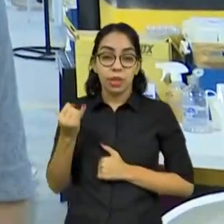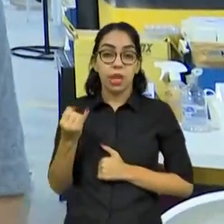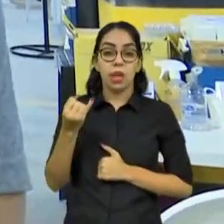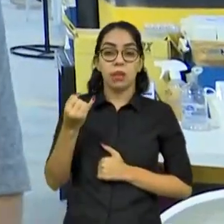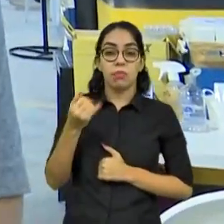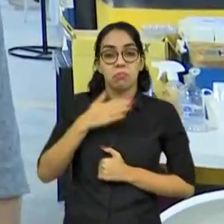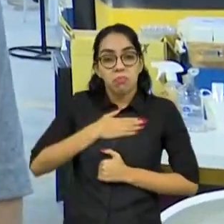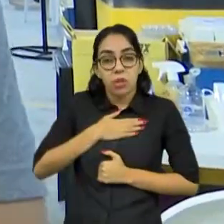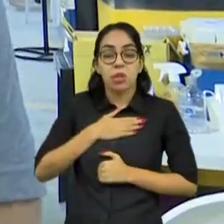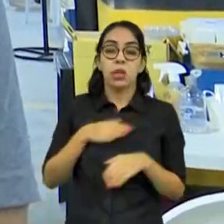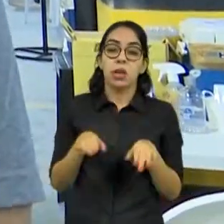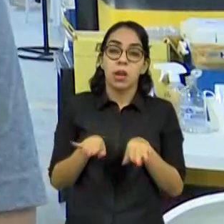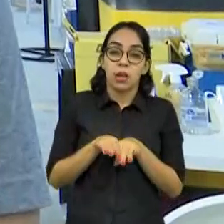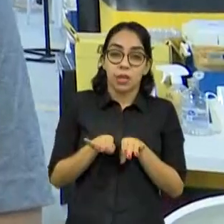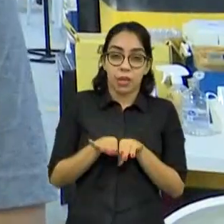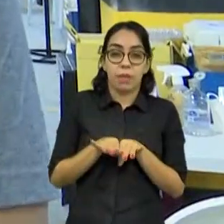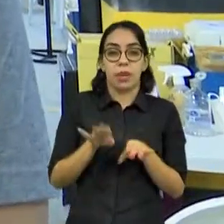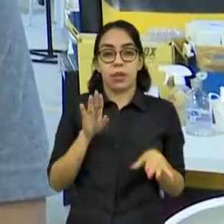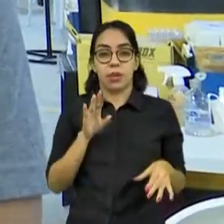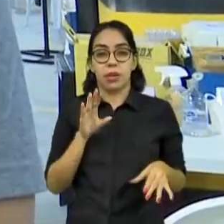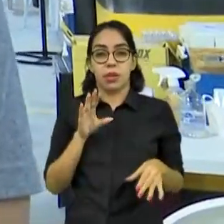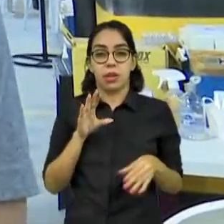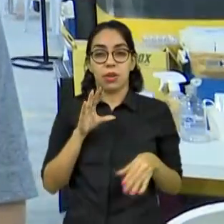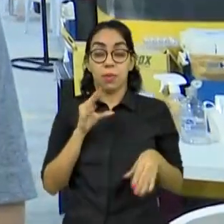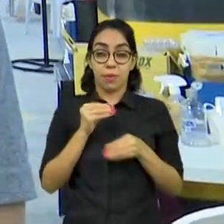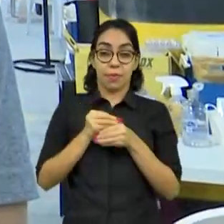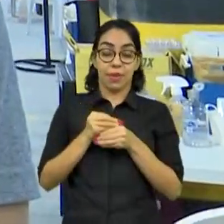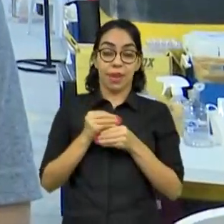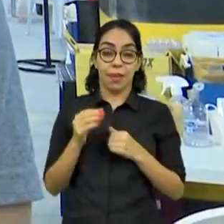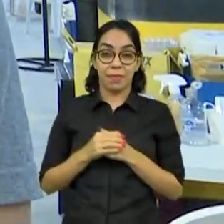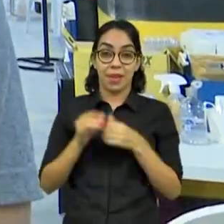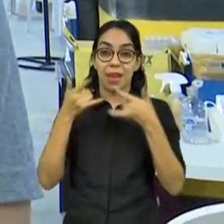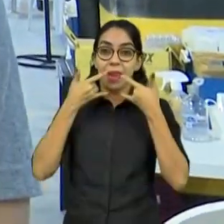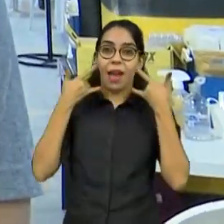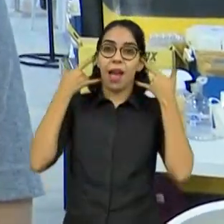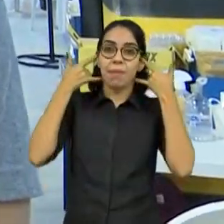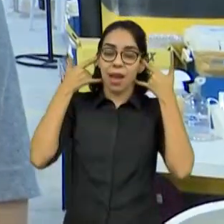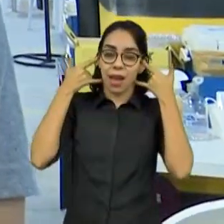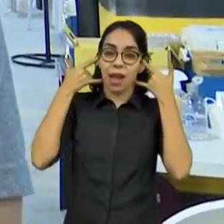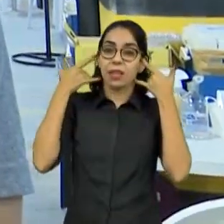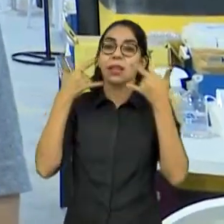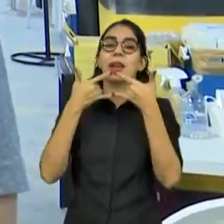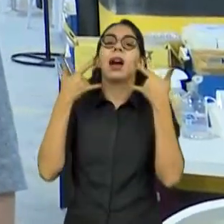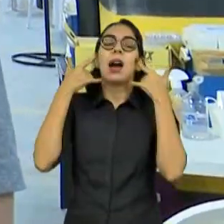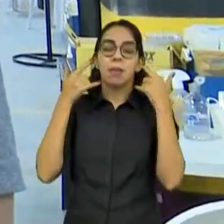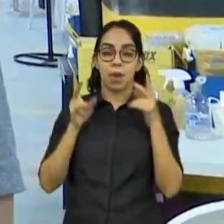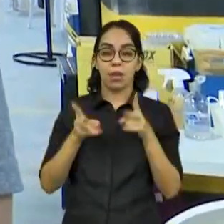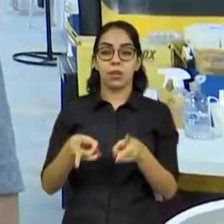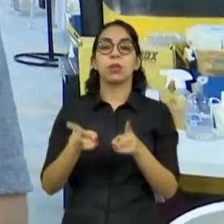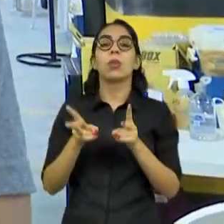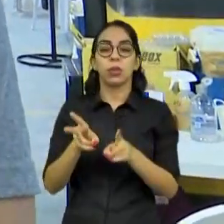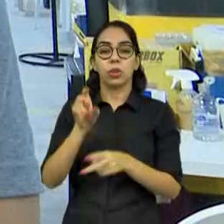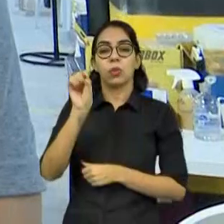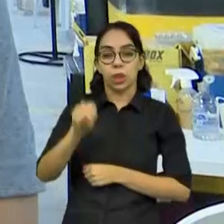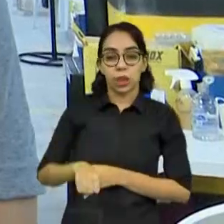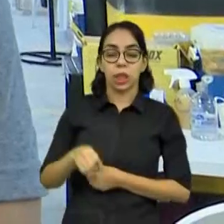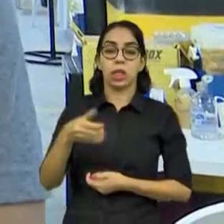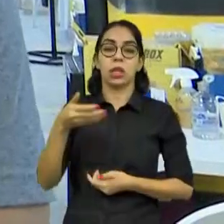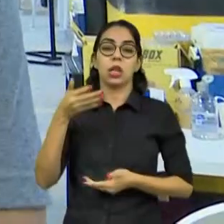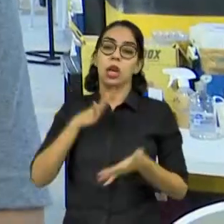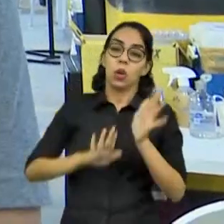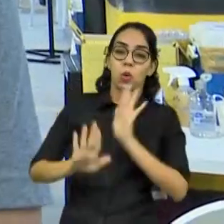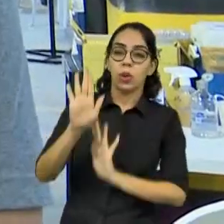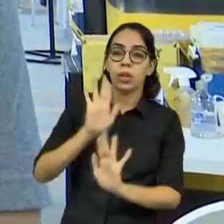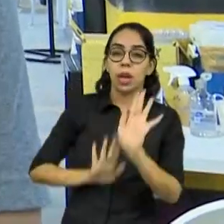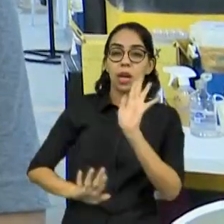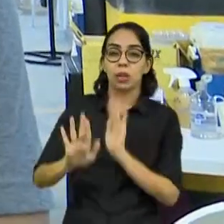também fazer meu reforço vacinal. Estou vendo que você está de máscara, além do reforço, os cuidados ainda também. Continuo os mesmos cuidados ainda, porque a gente vem verificando o